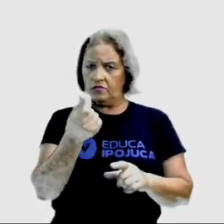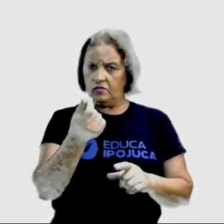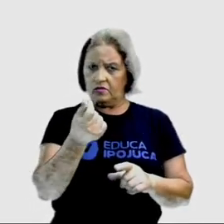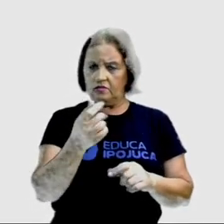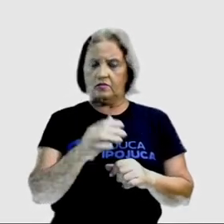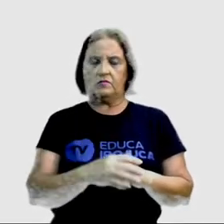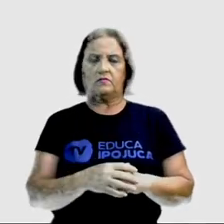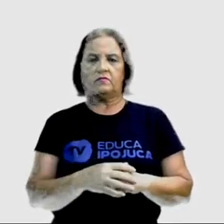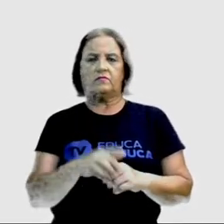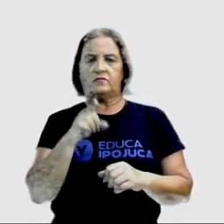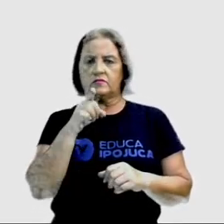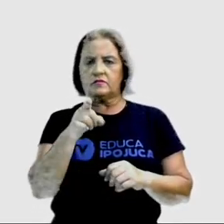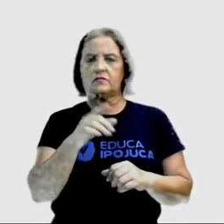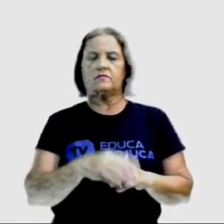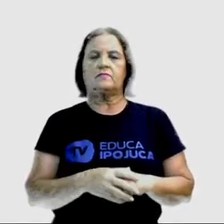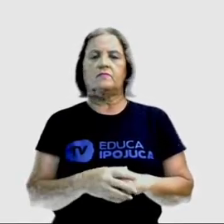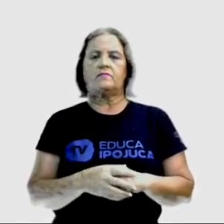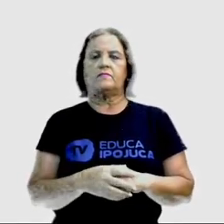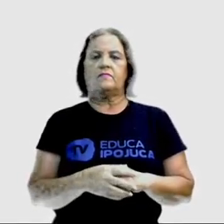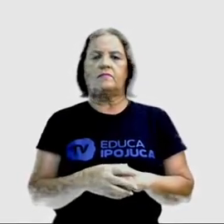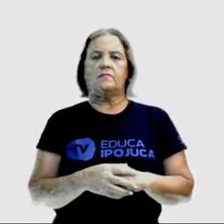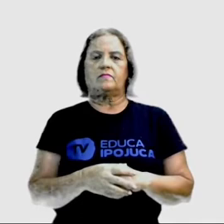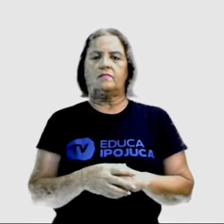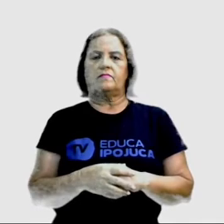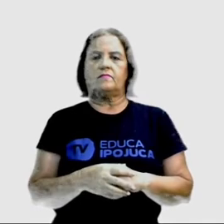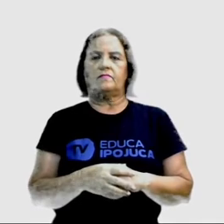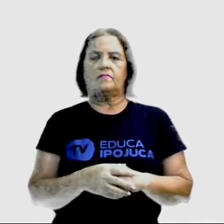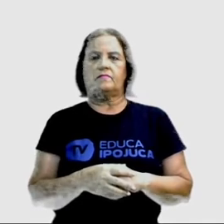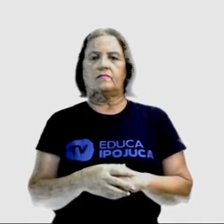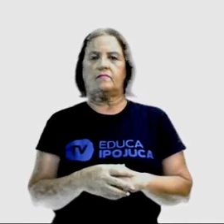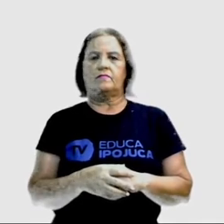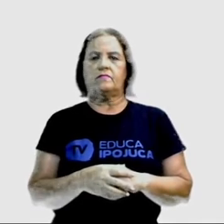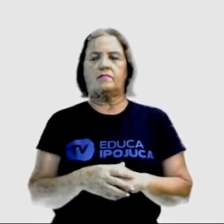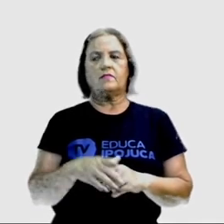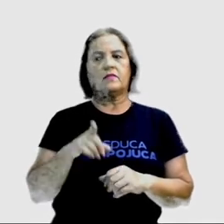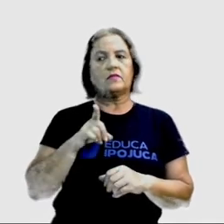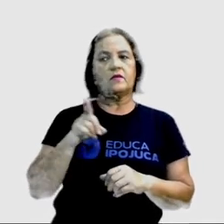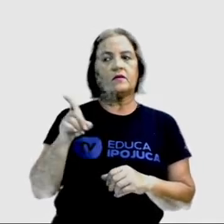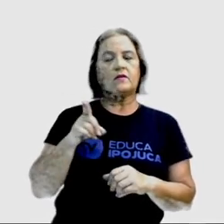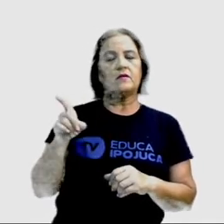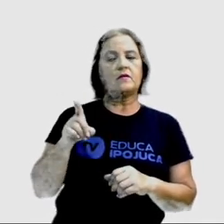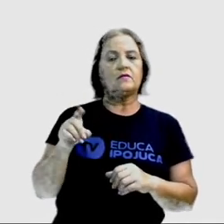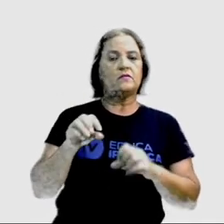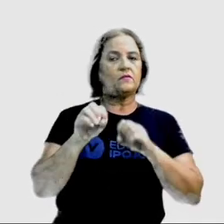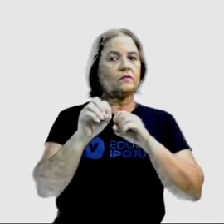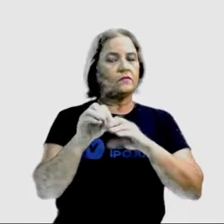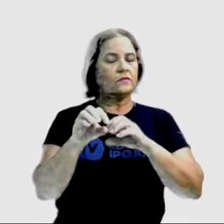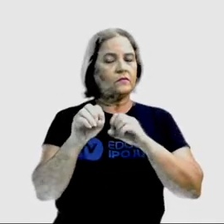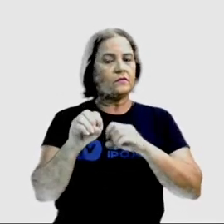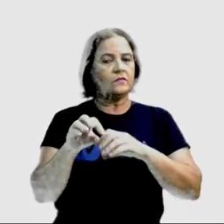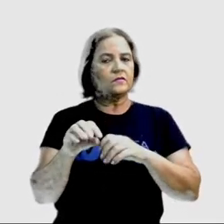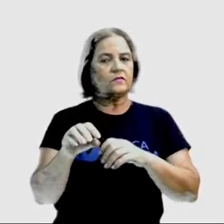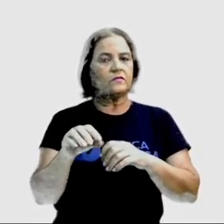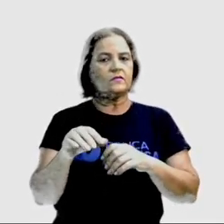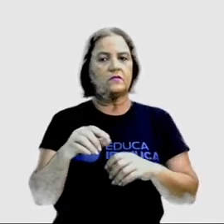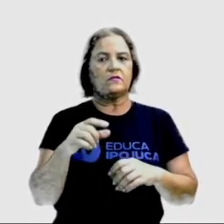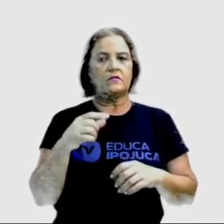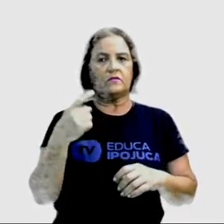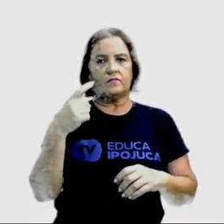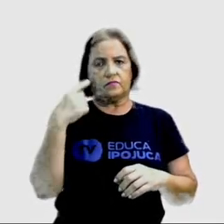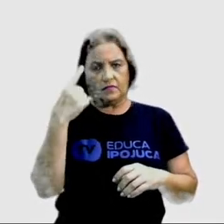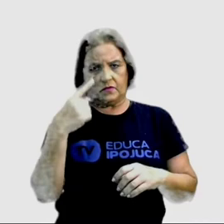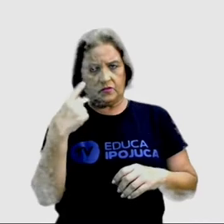Does he teach Spanish at the university? Ele ensina espanhol na universidade. Do